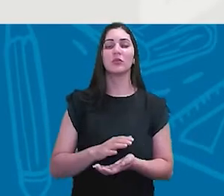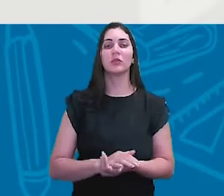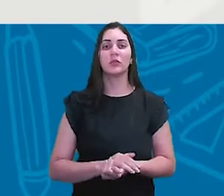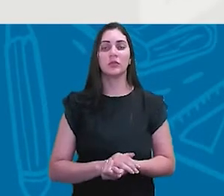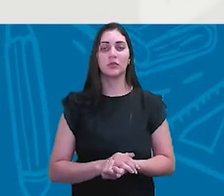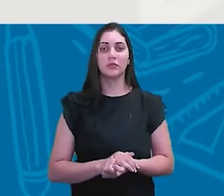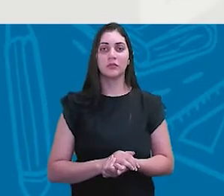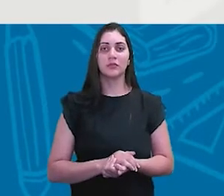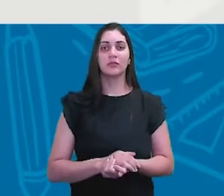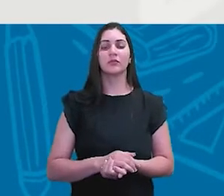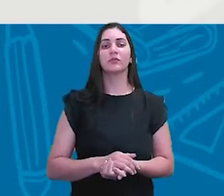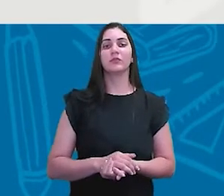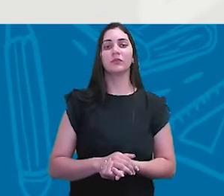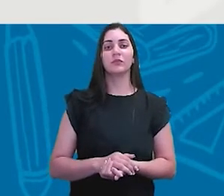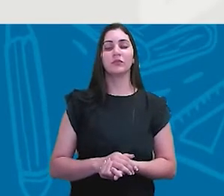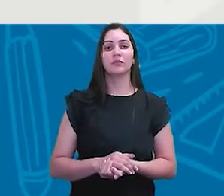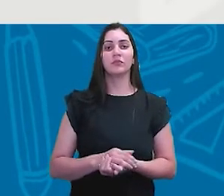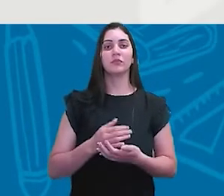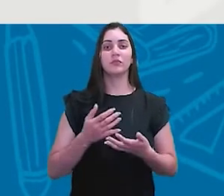grande DH,